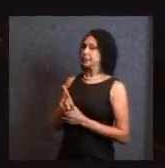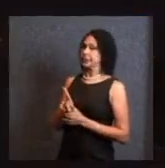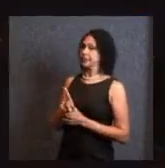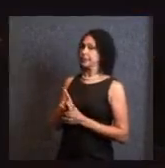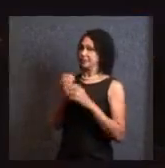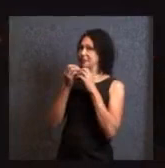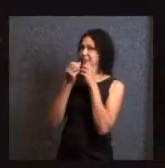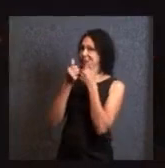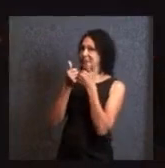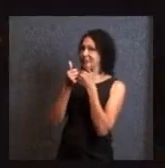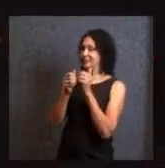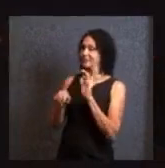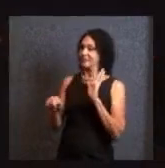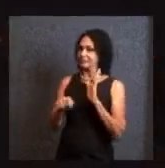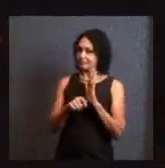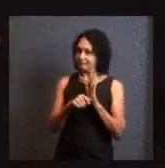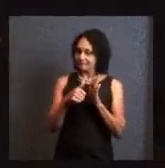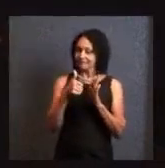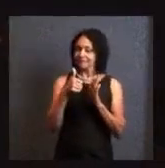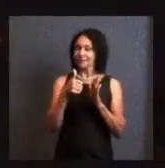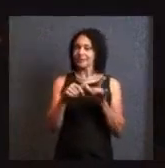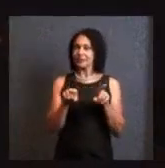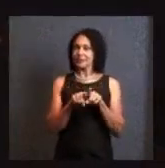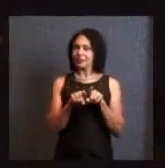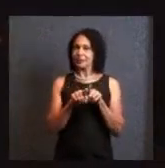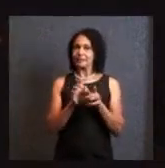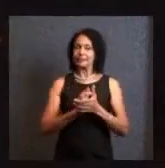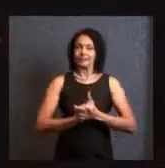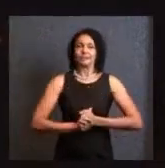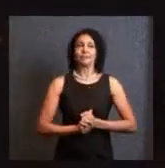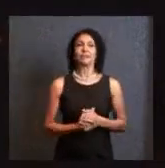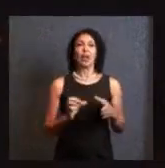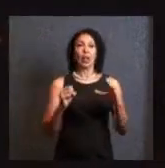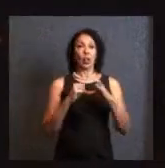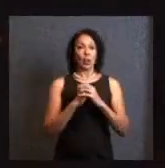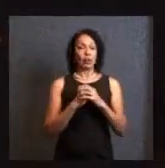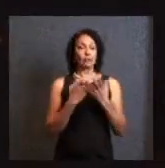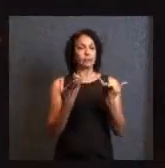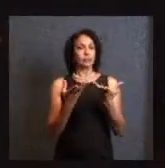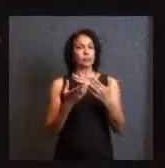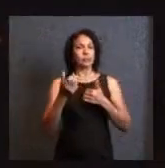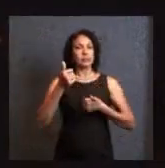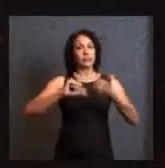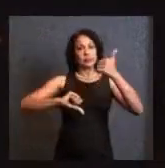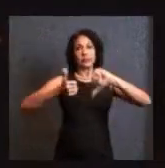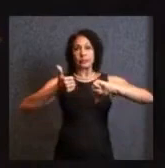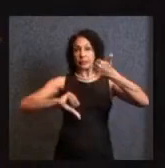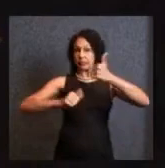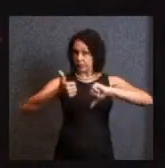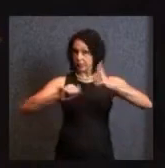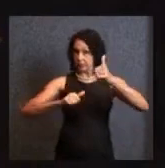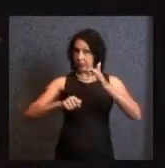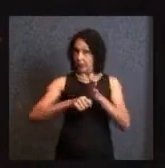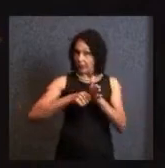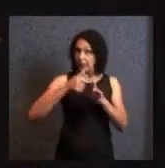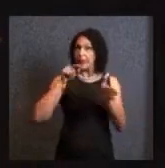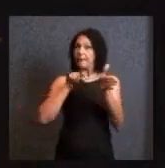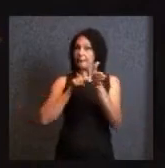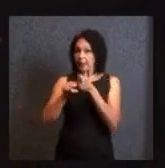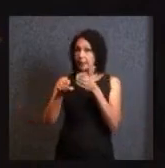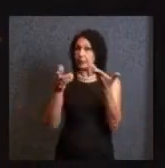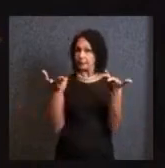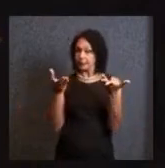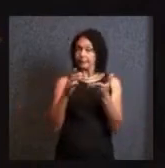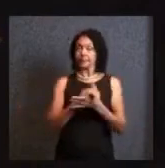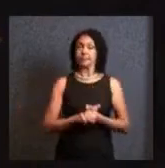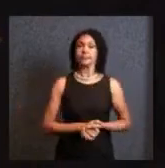Primeiro, em relação ainda à avaliação, né, o eixo de avaliação, que foi a primeira pergunta desse bloco,